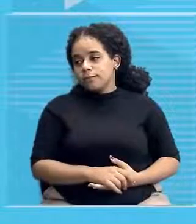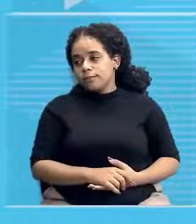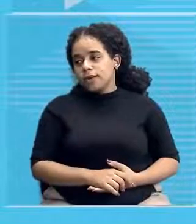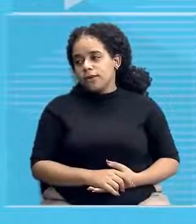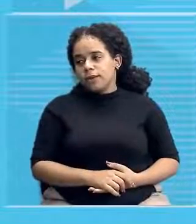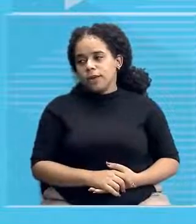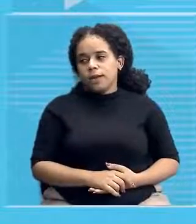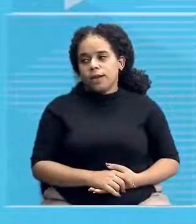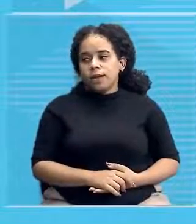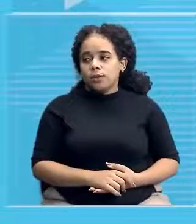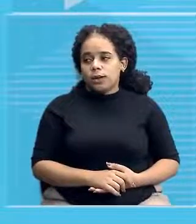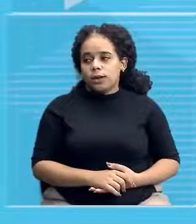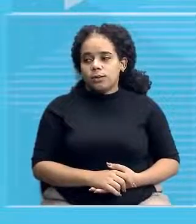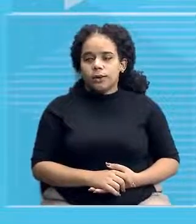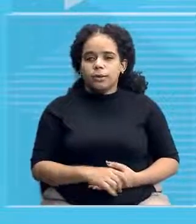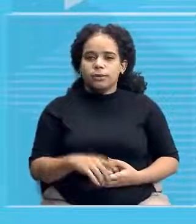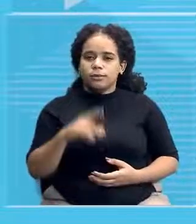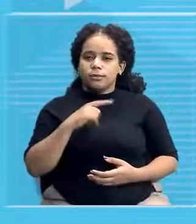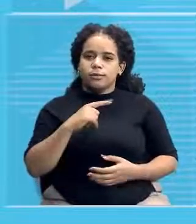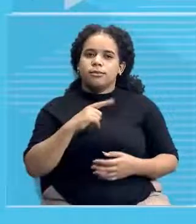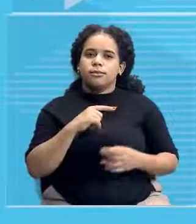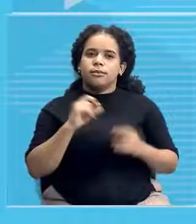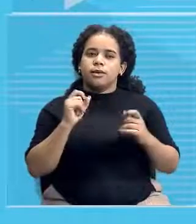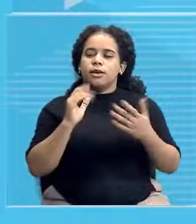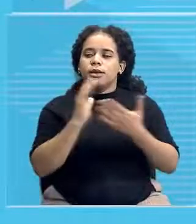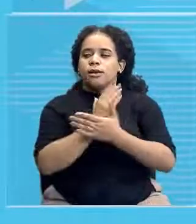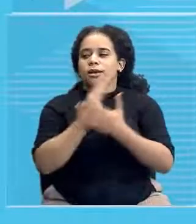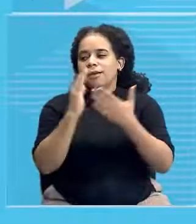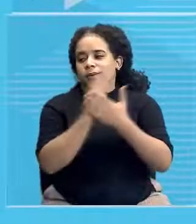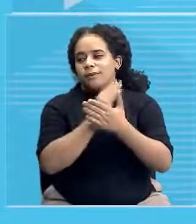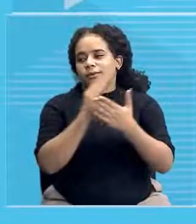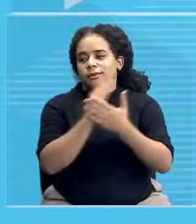que em alguns idiomas,